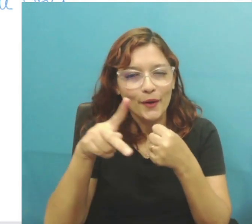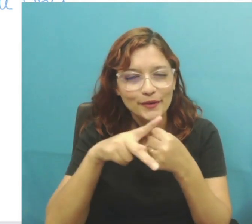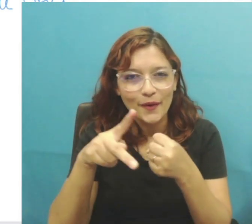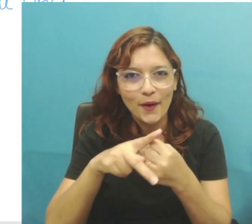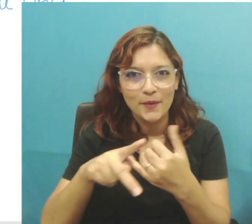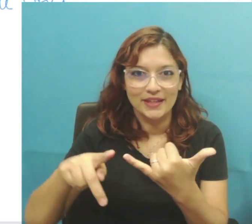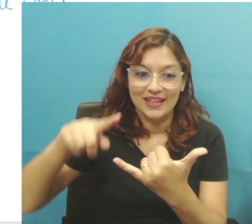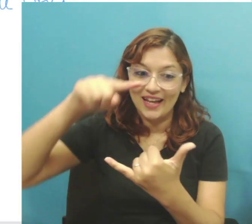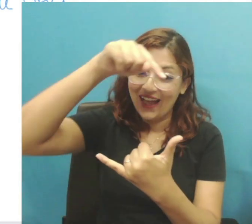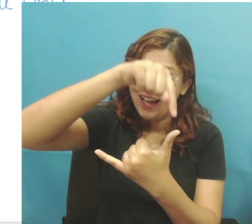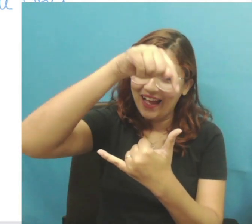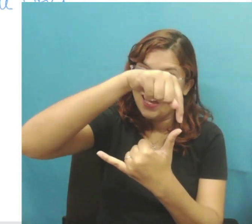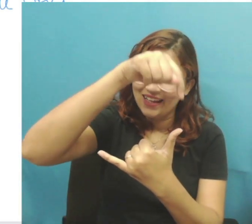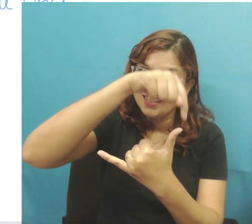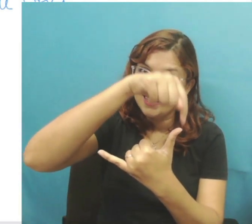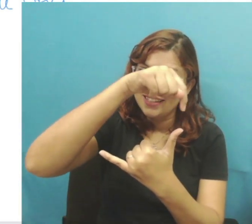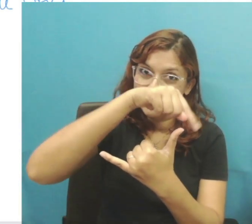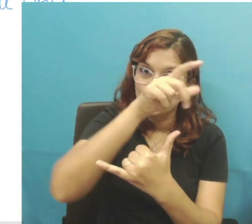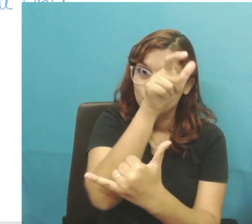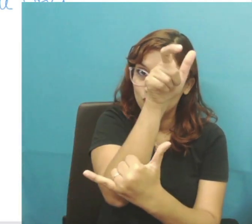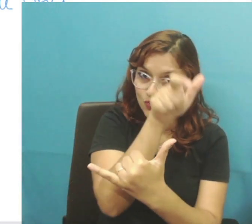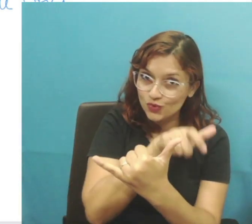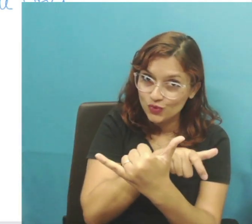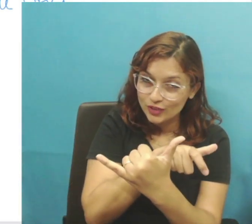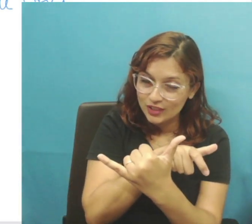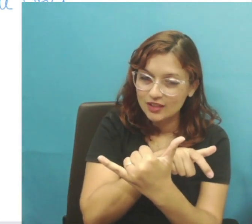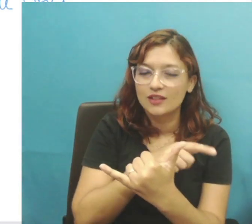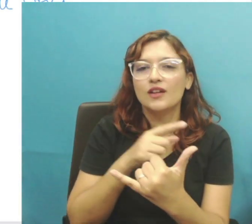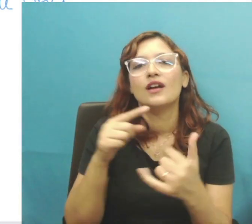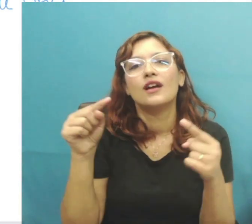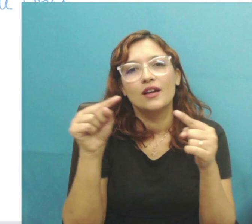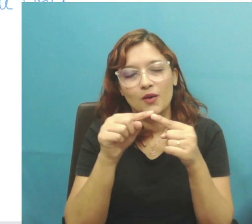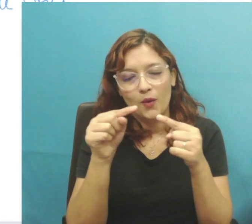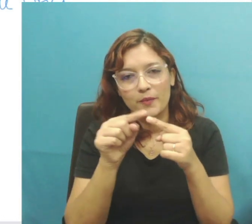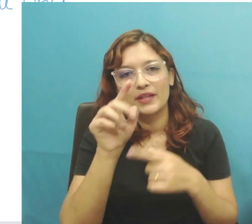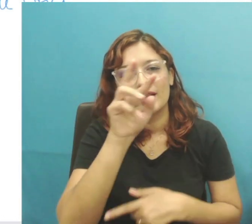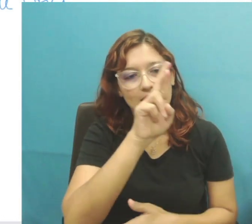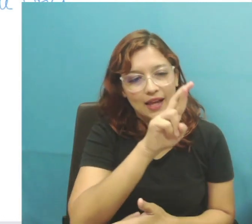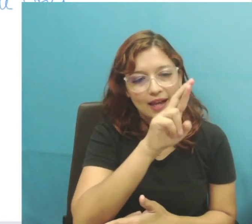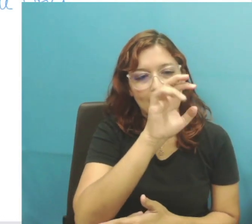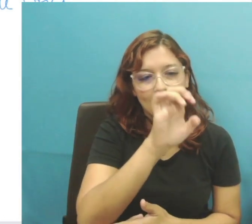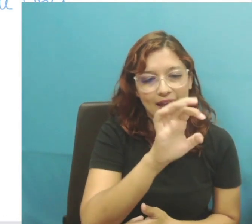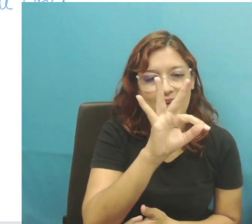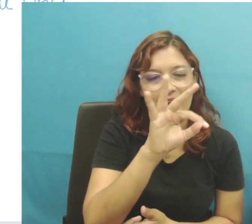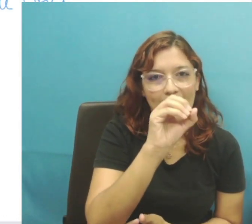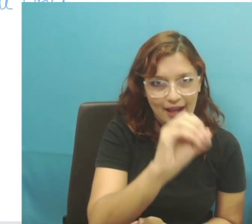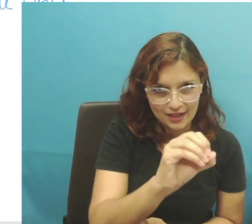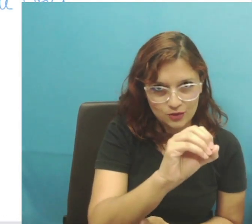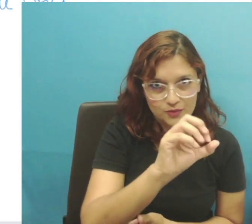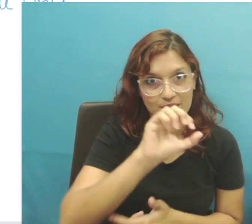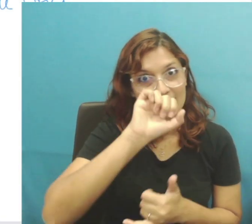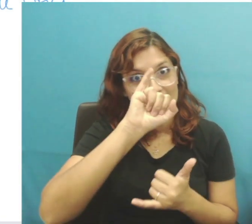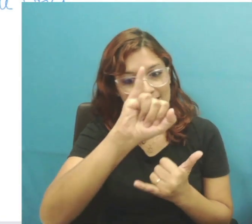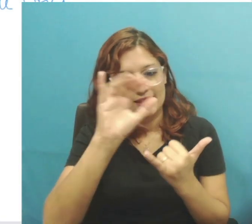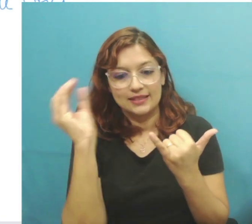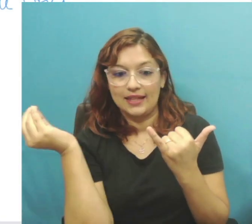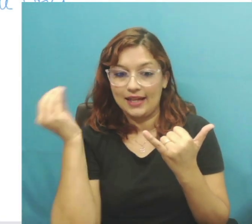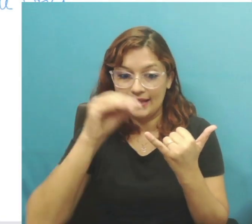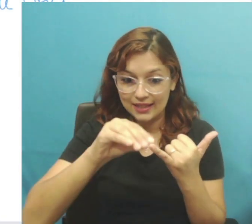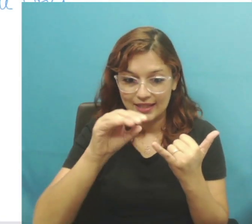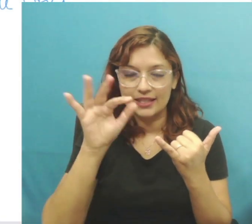O verbo não. Se o pronome estiver aqui no sujeito, então é um pronome do caso